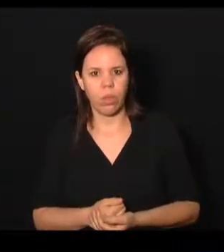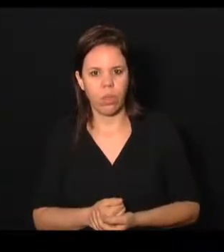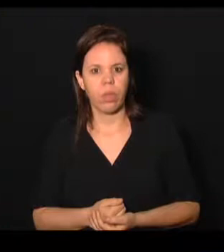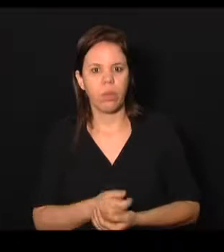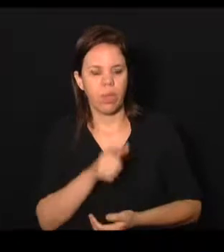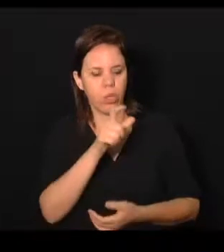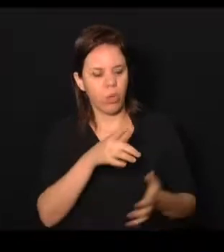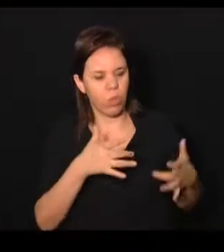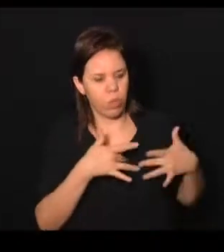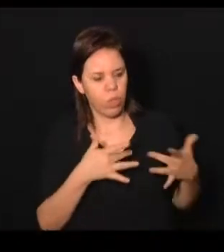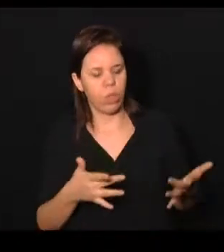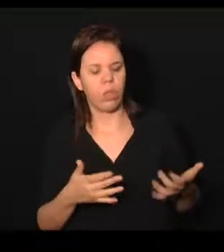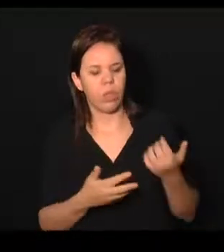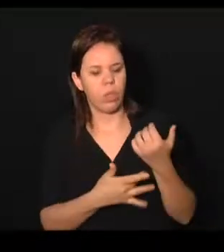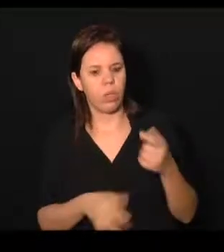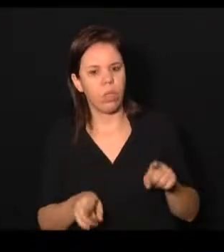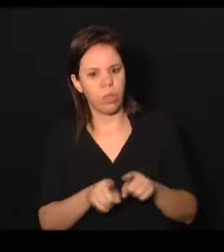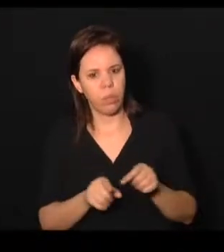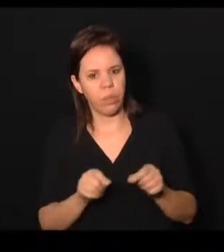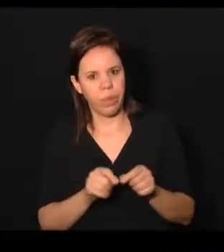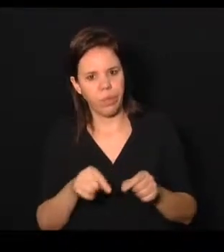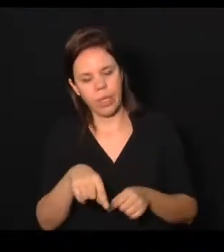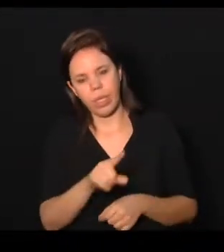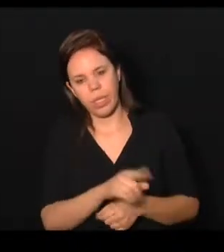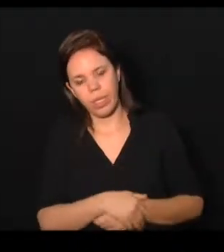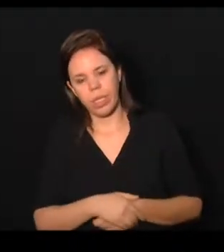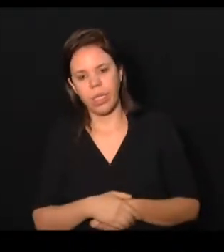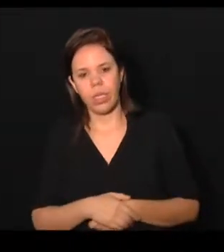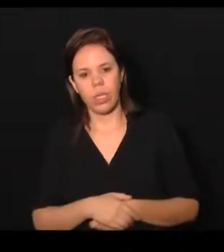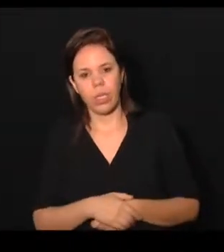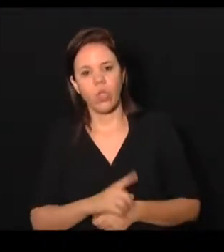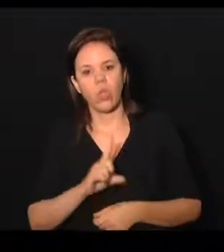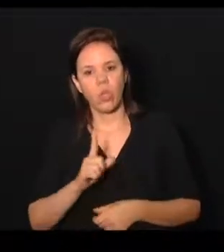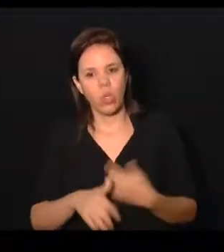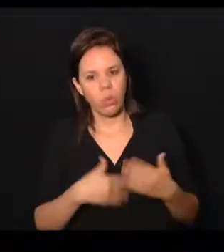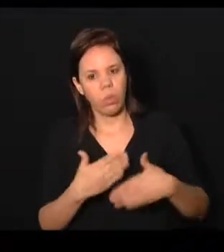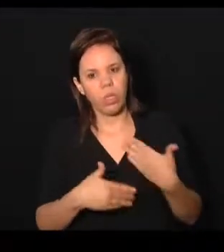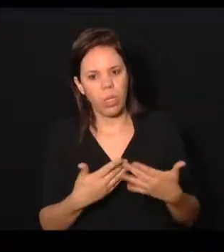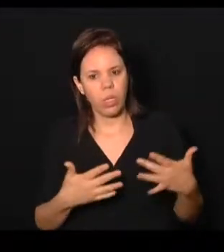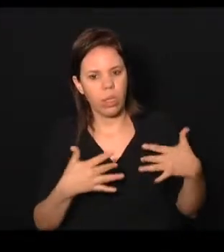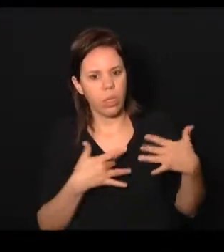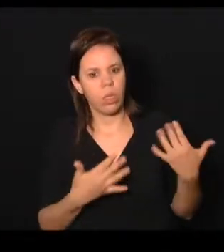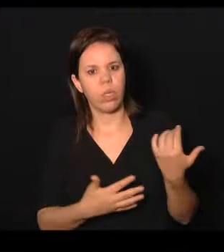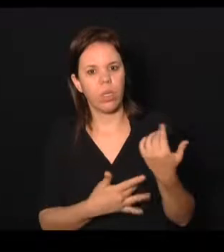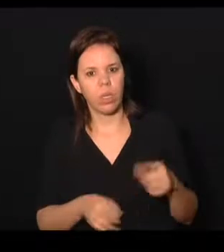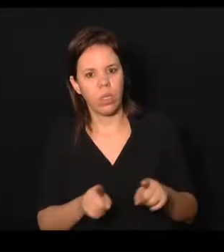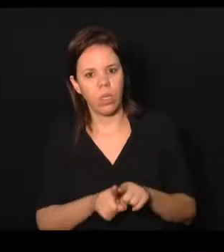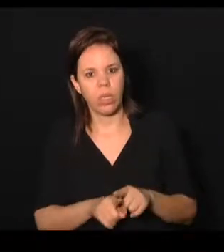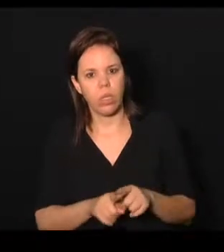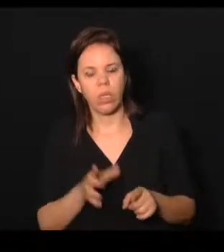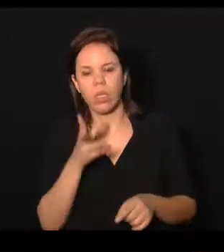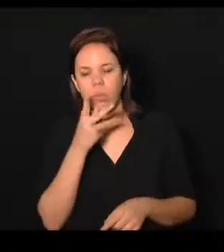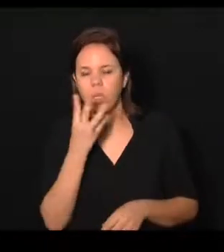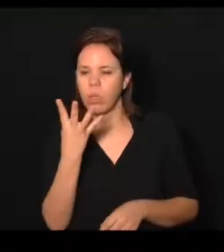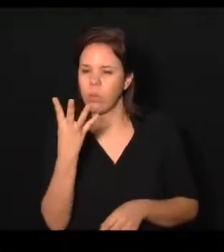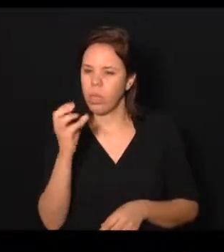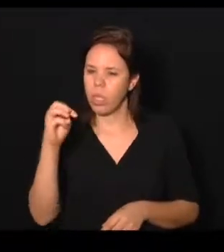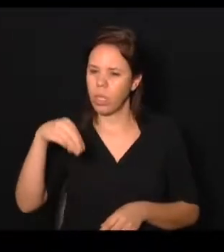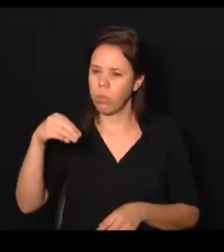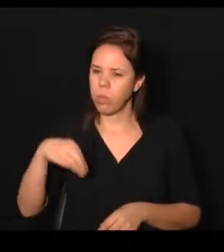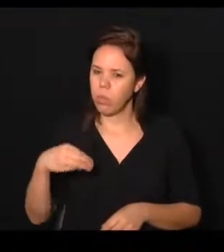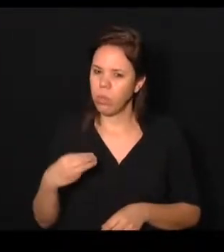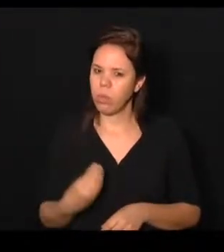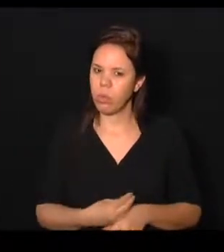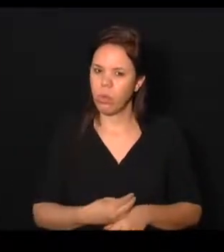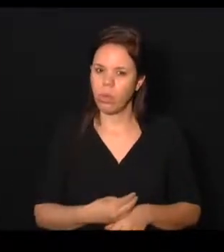de sangue vai propriamente fazer a doação de sangue. Todo esse processo de doação de sangue, ele demora cerca de 40 minutos, né,